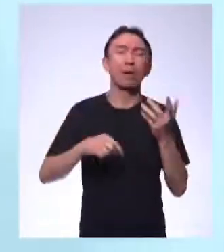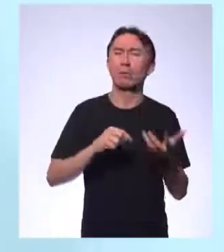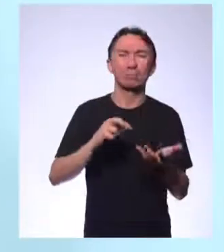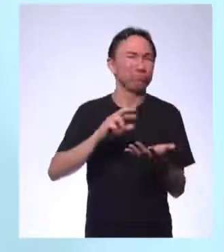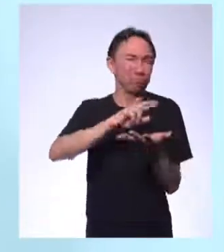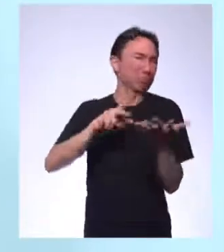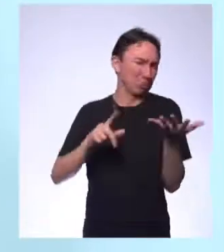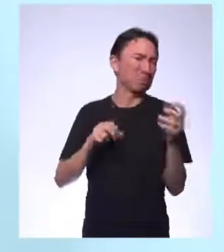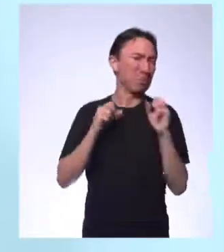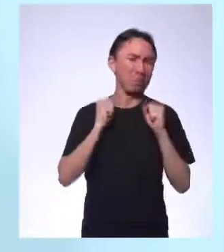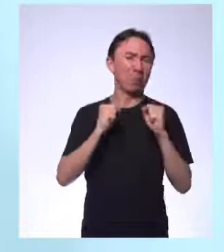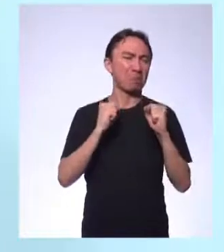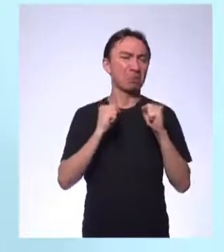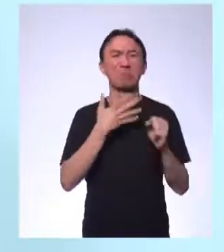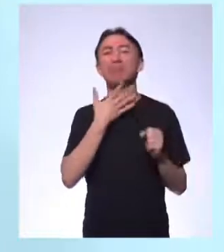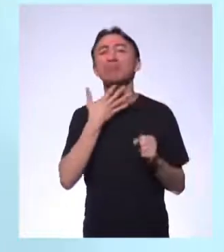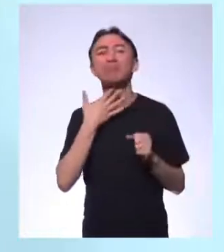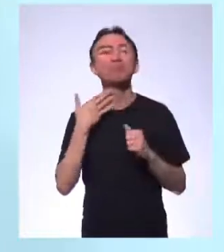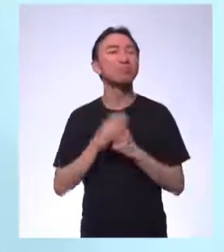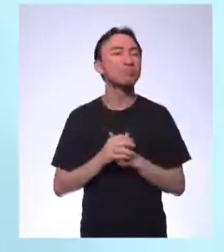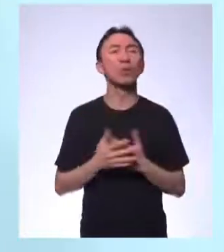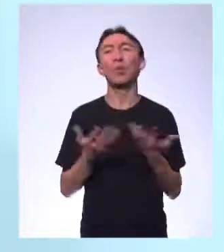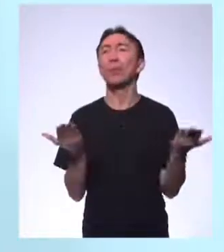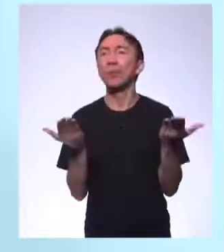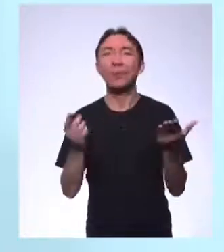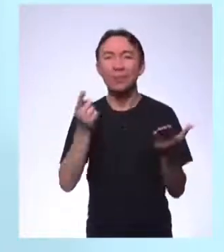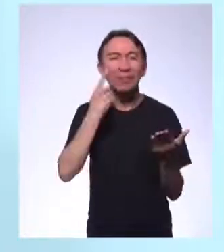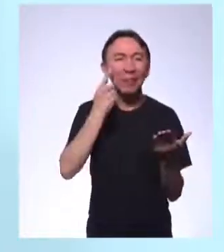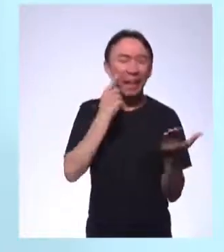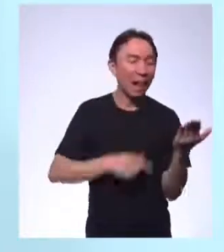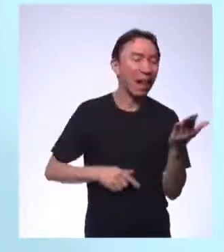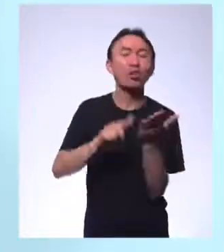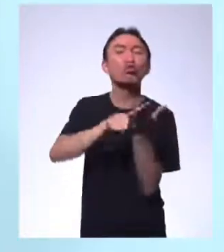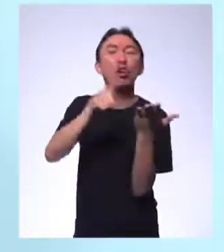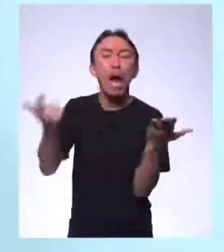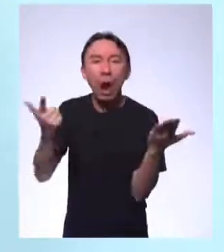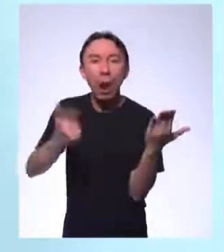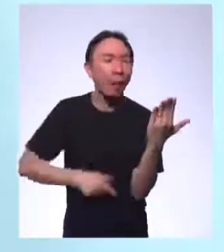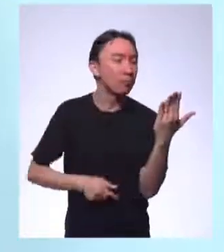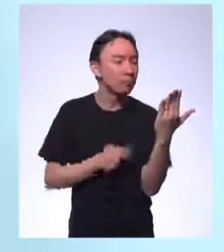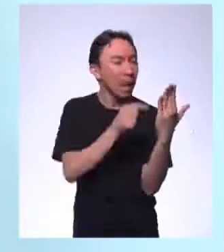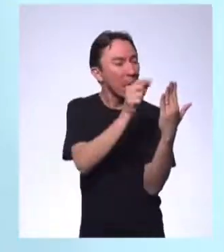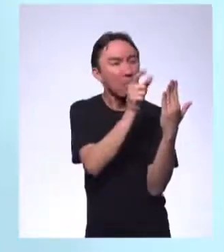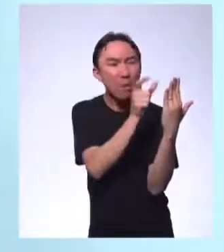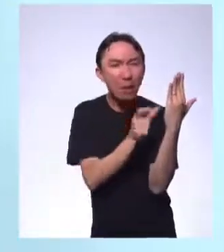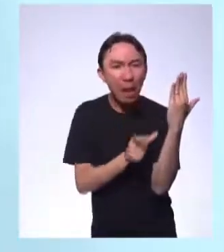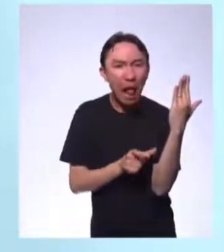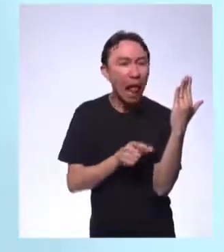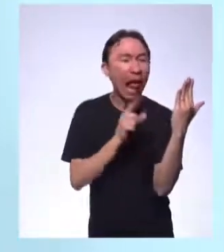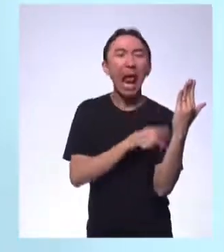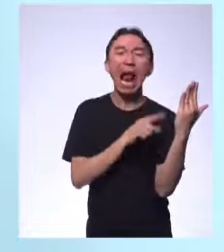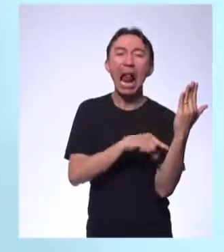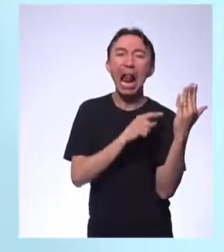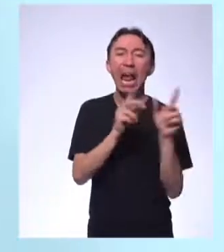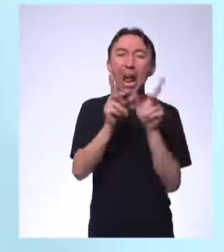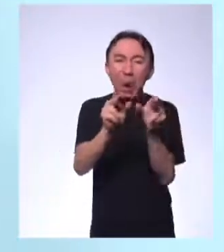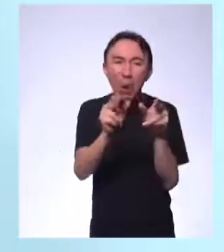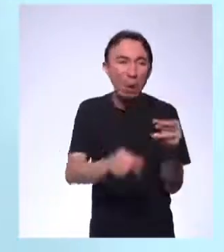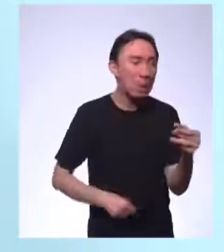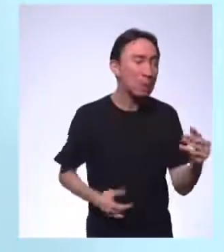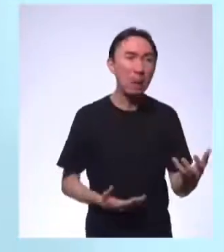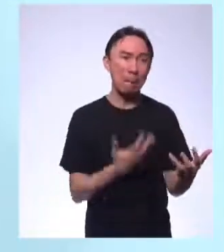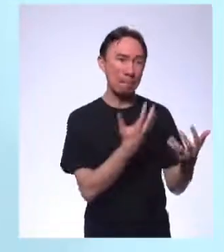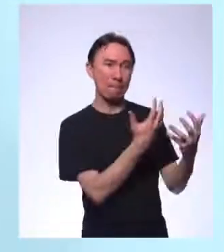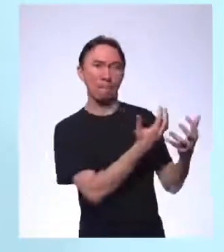aquilo que eu falei para vocês, dos jornalistas, às vezes as colunas ali de jornais estão muito influenciadas ali, muito a coisa tá